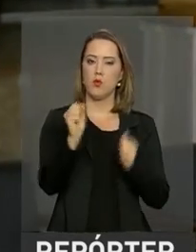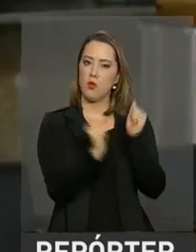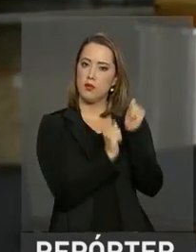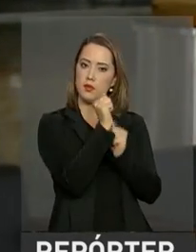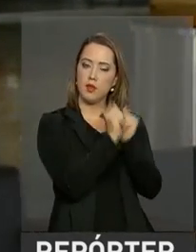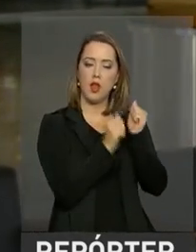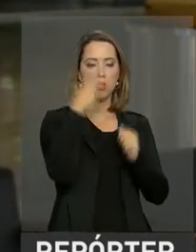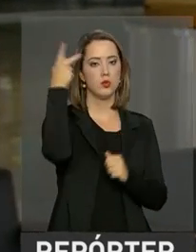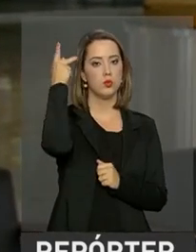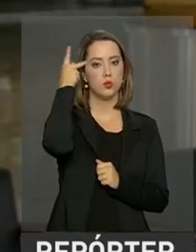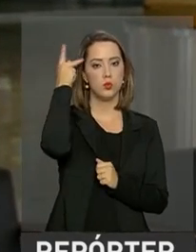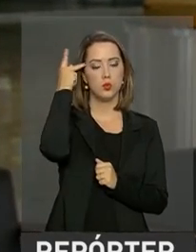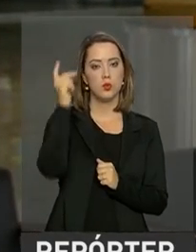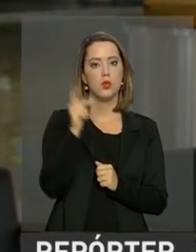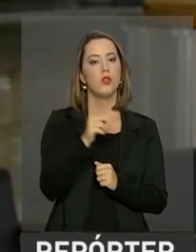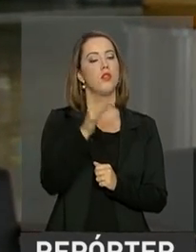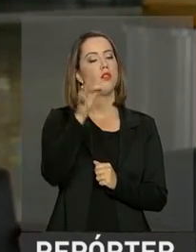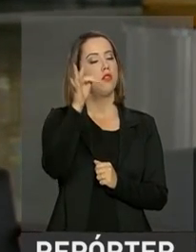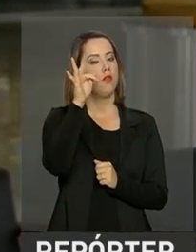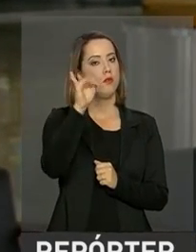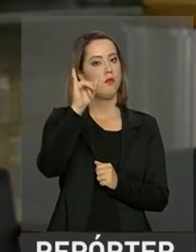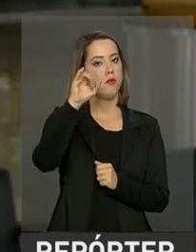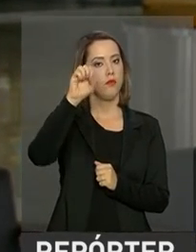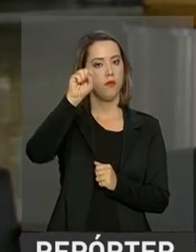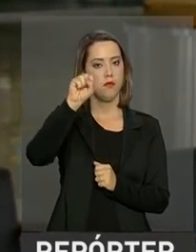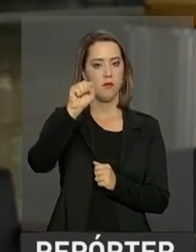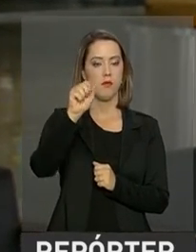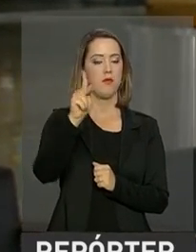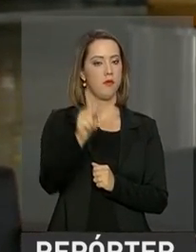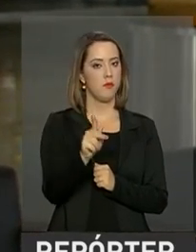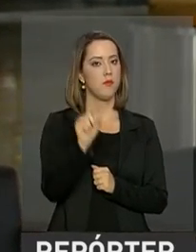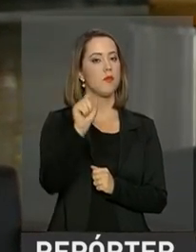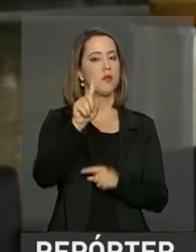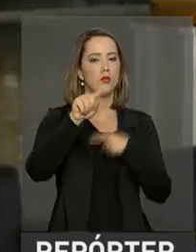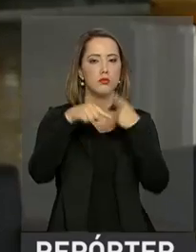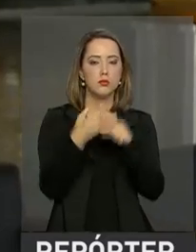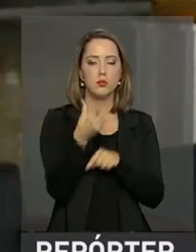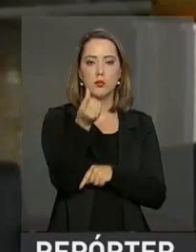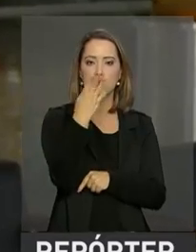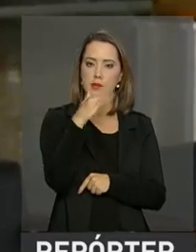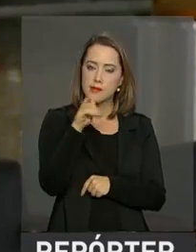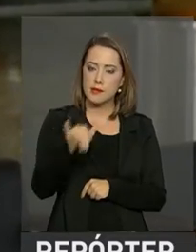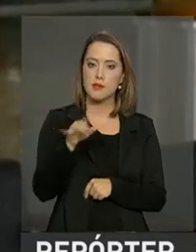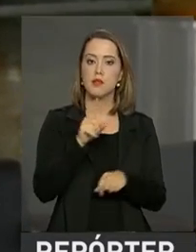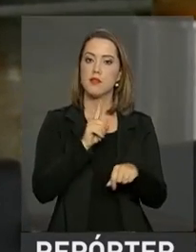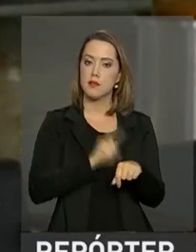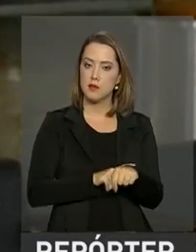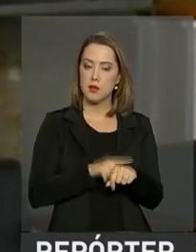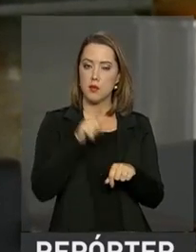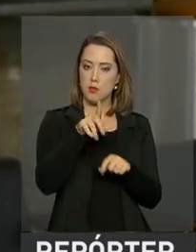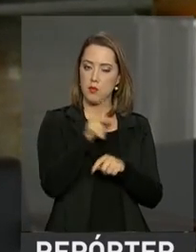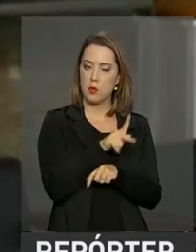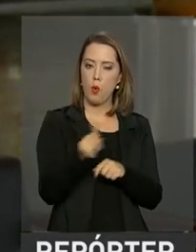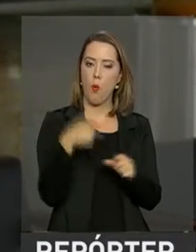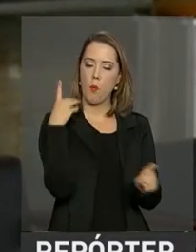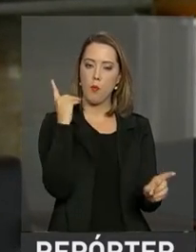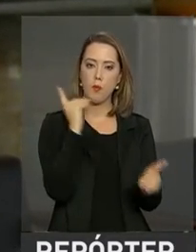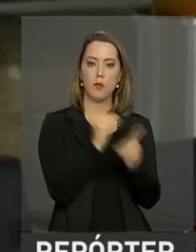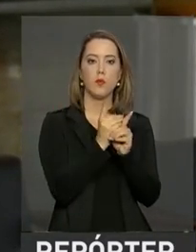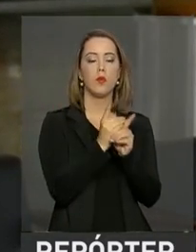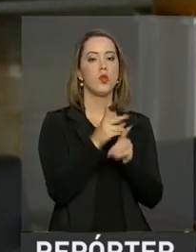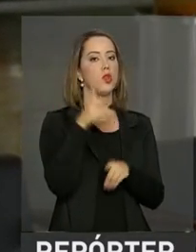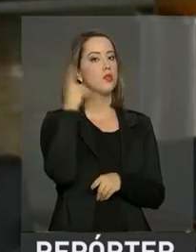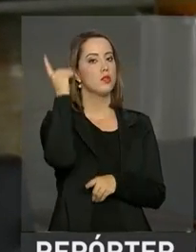do Estado de São Paulo a FIESP no início da noite às 6:30 o presidente em exercício se encontra com o